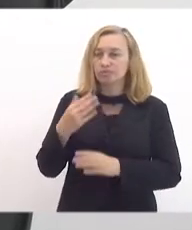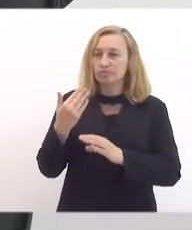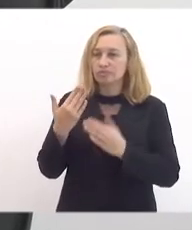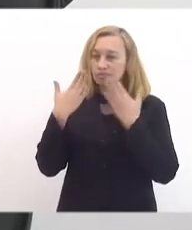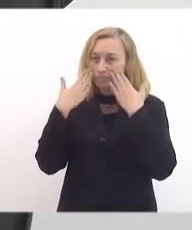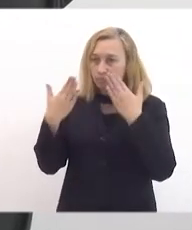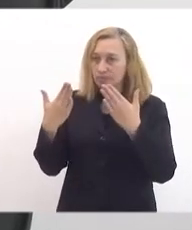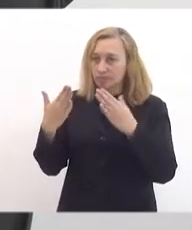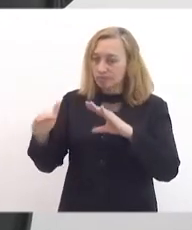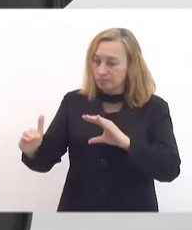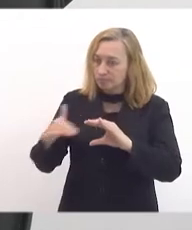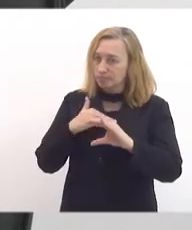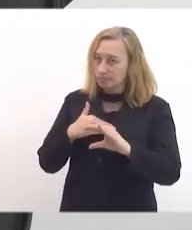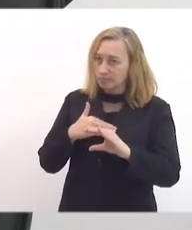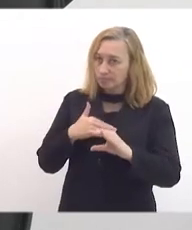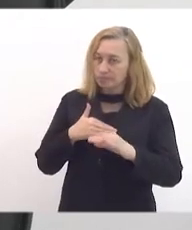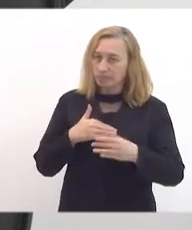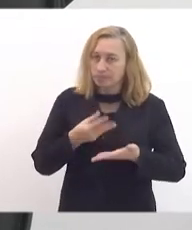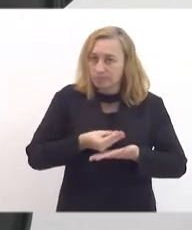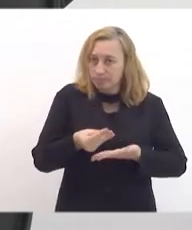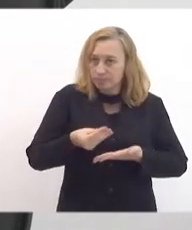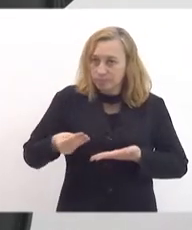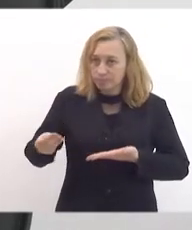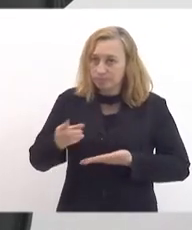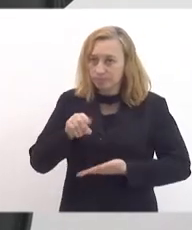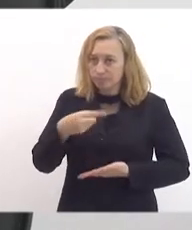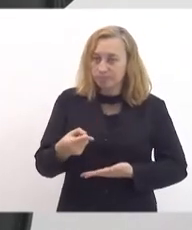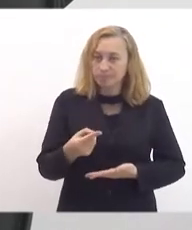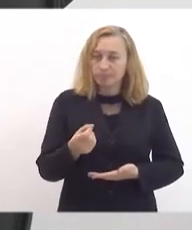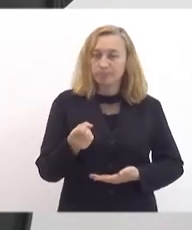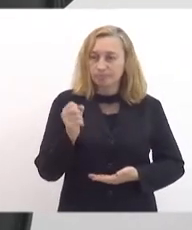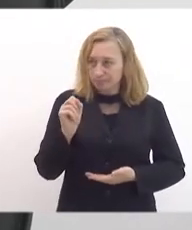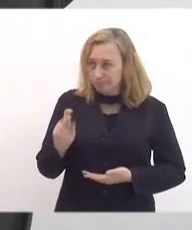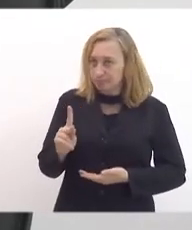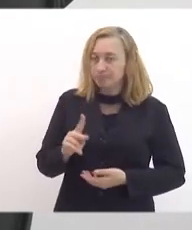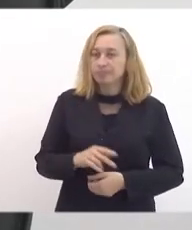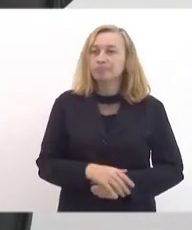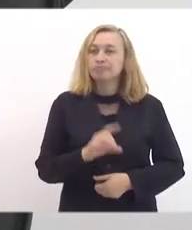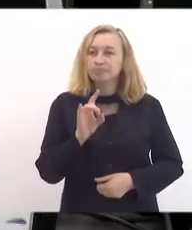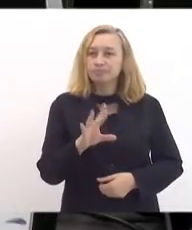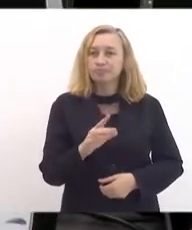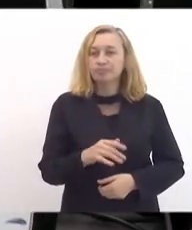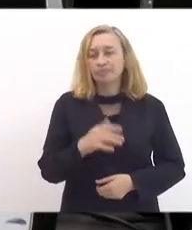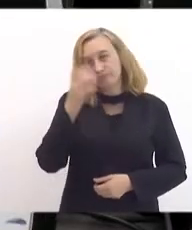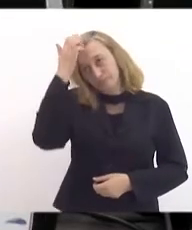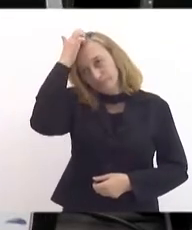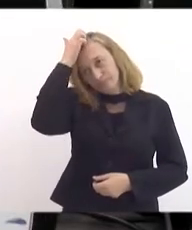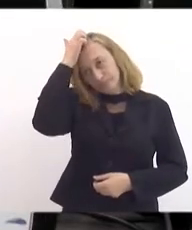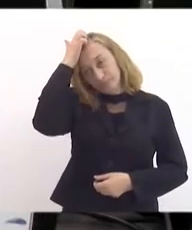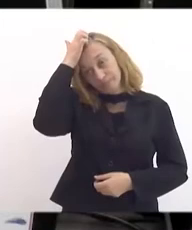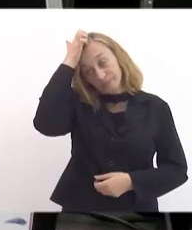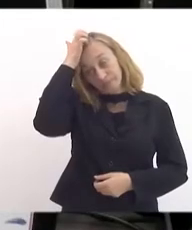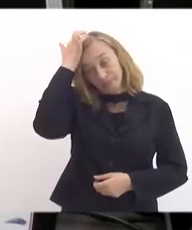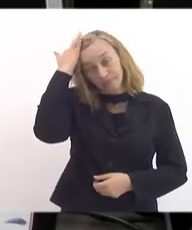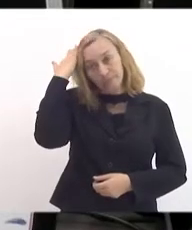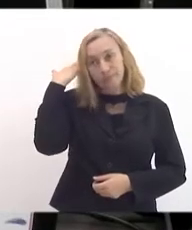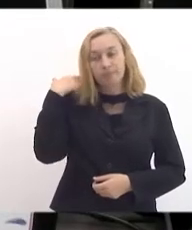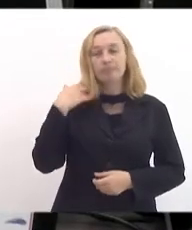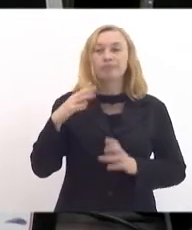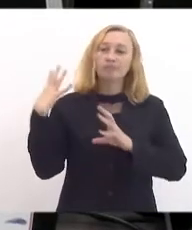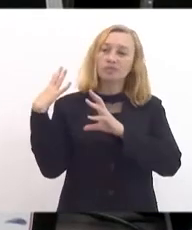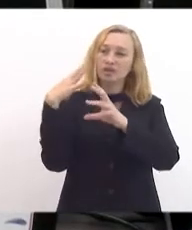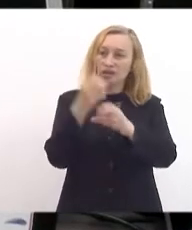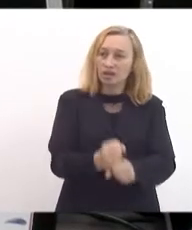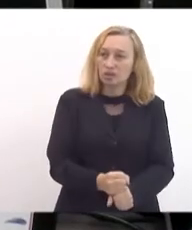exposição aqui para mim dar aquilo tá aqui no computador por ela então só para gente terminar né um o